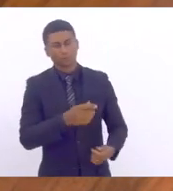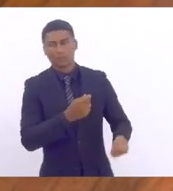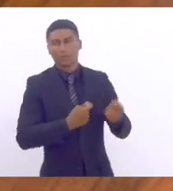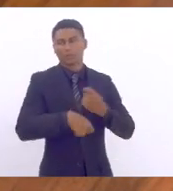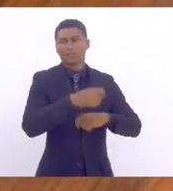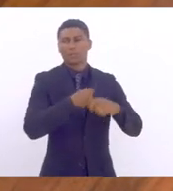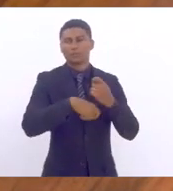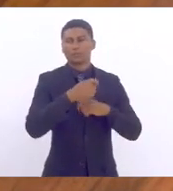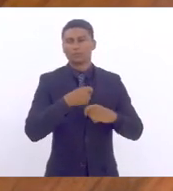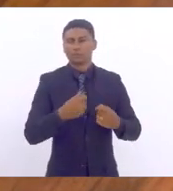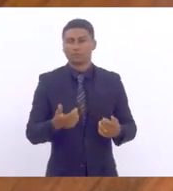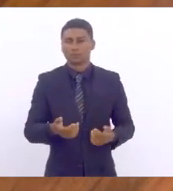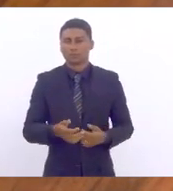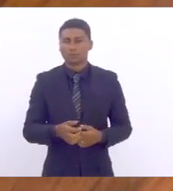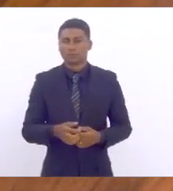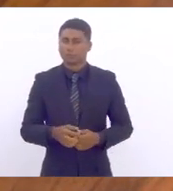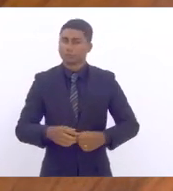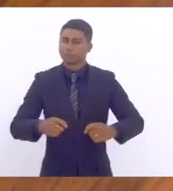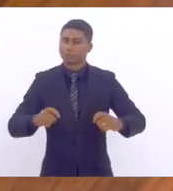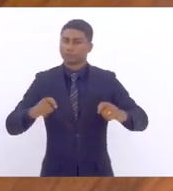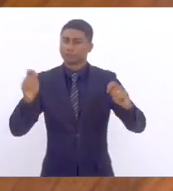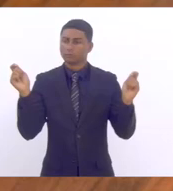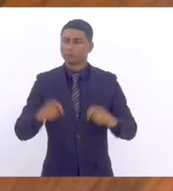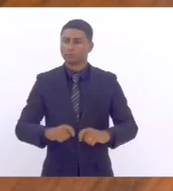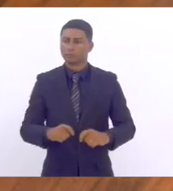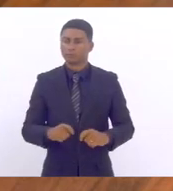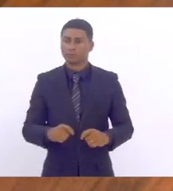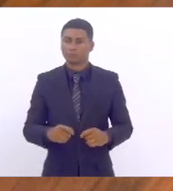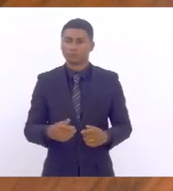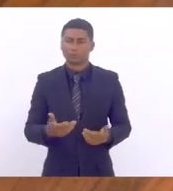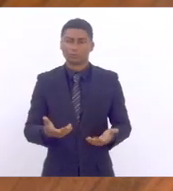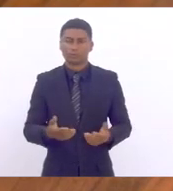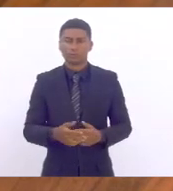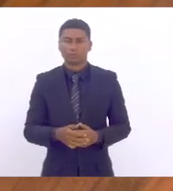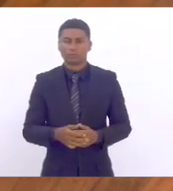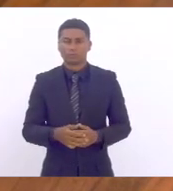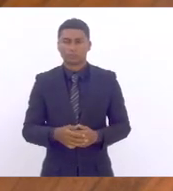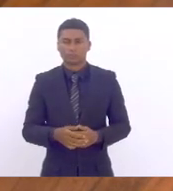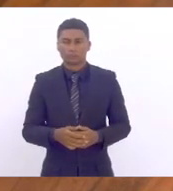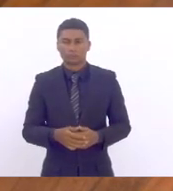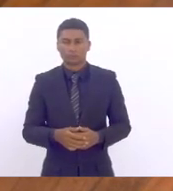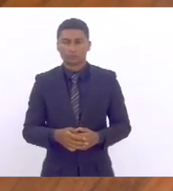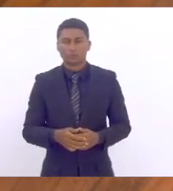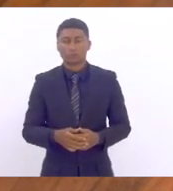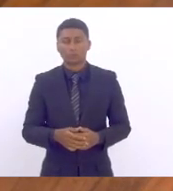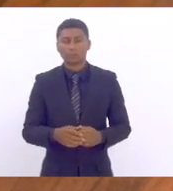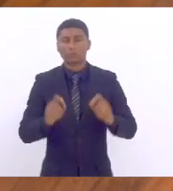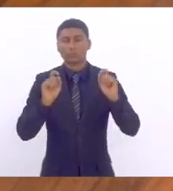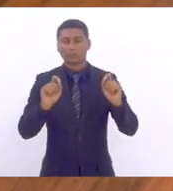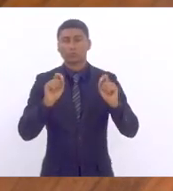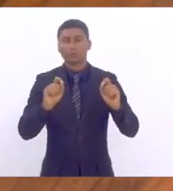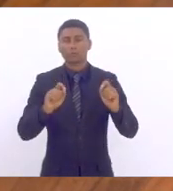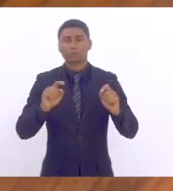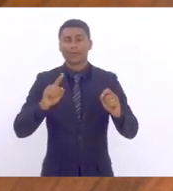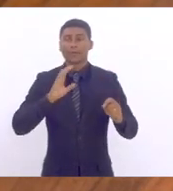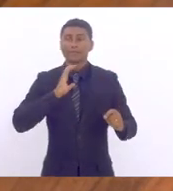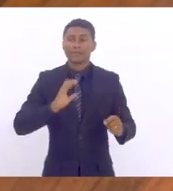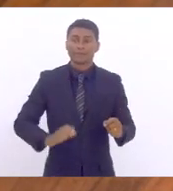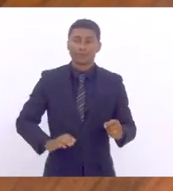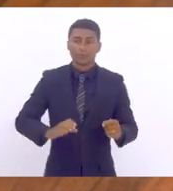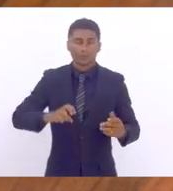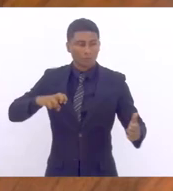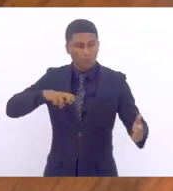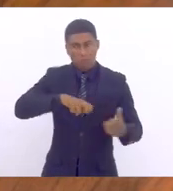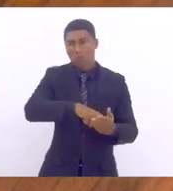negociando, que até é possível, então as colaborações premiadas, mas estamos falando de uma sanção civil,